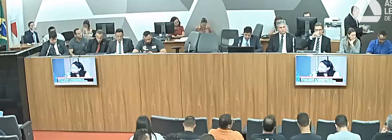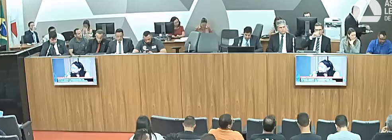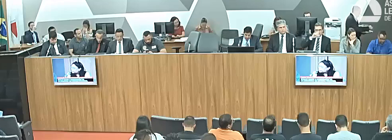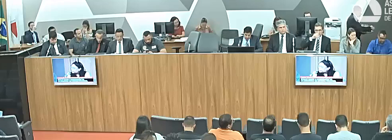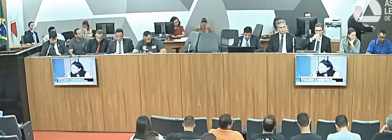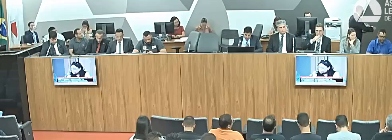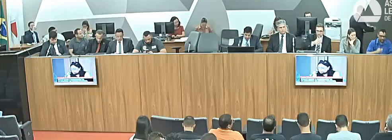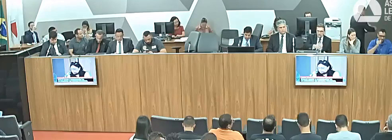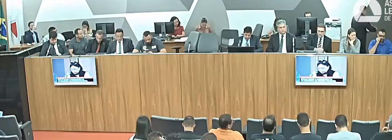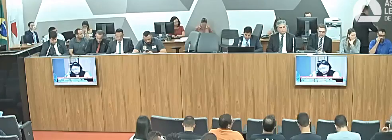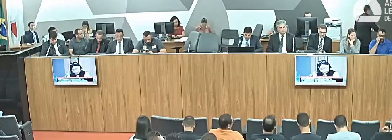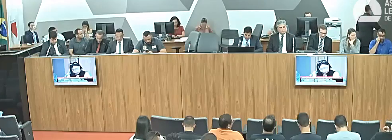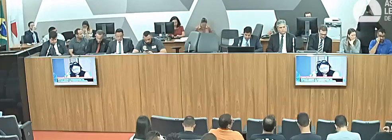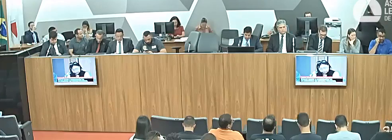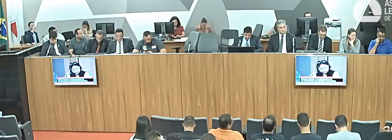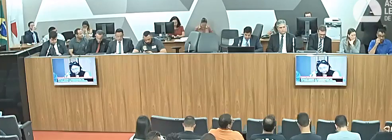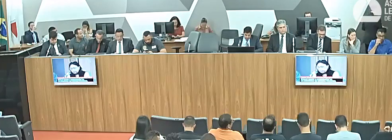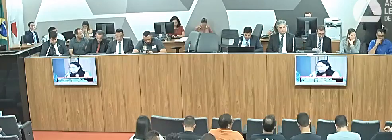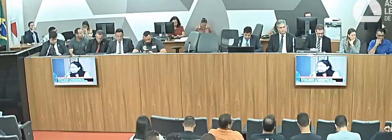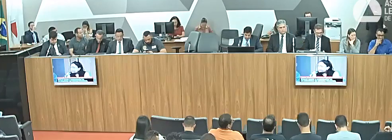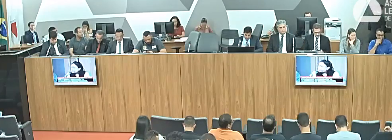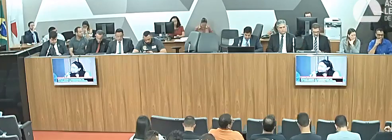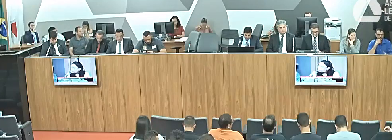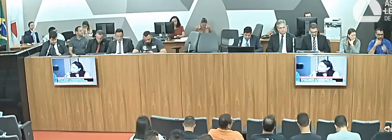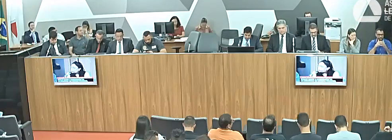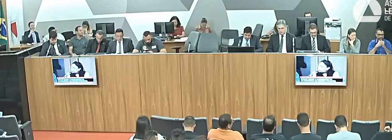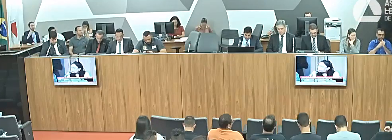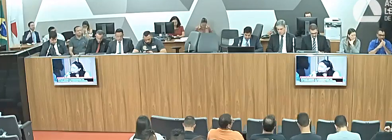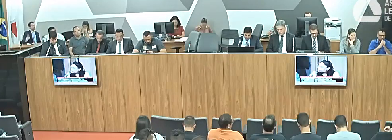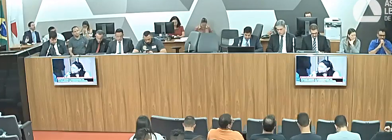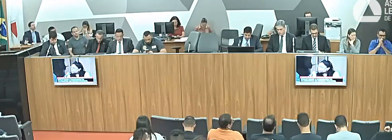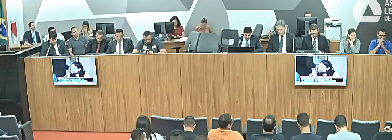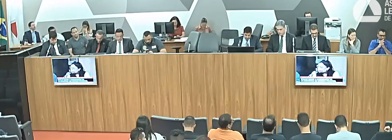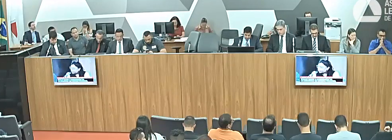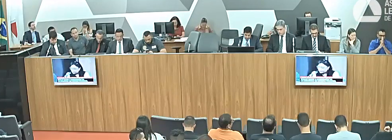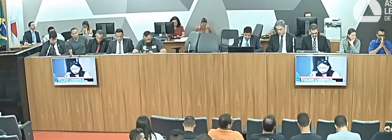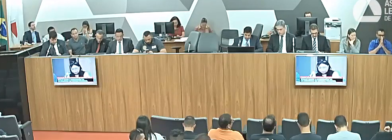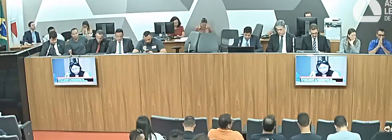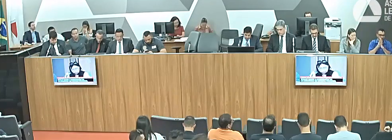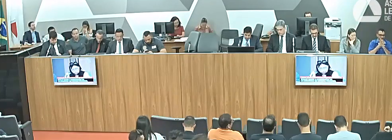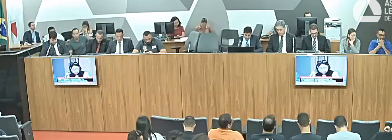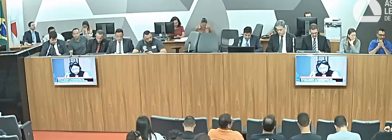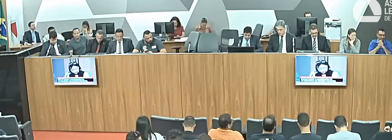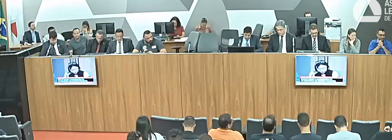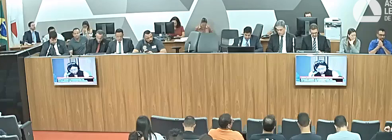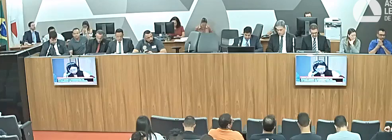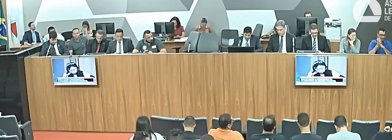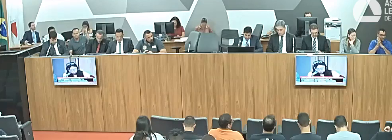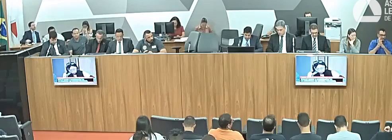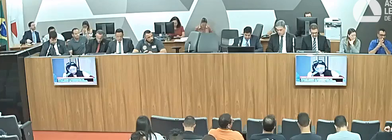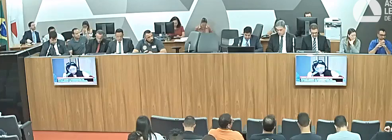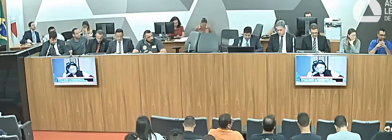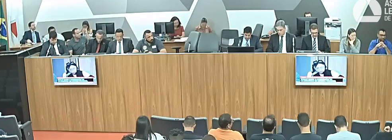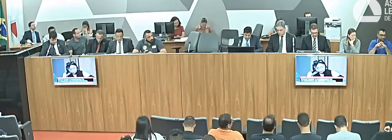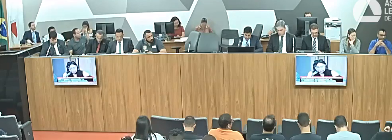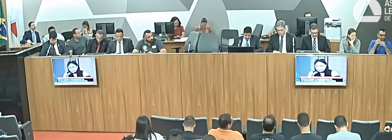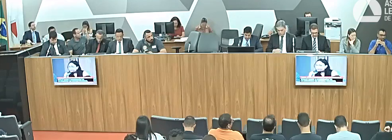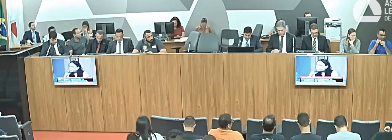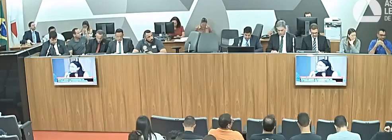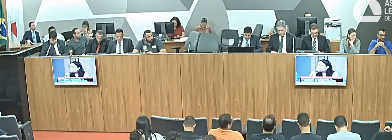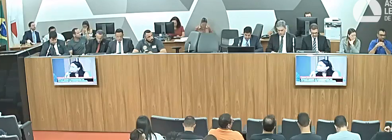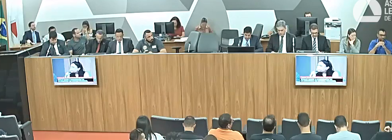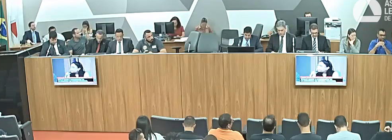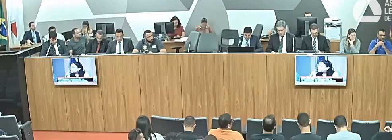dentro dos debates não é por ser um quantitativo numérico menor tem